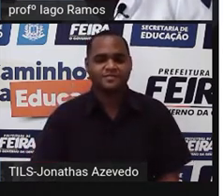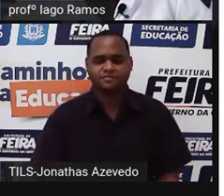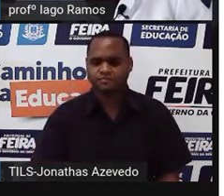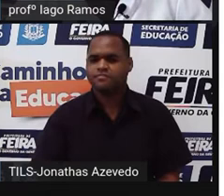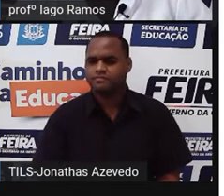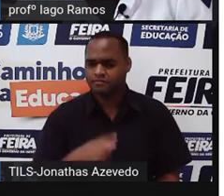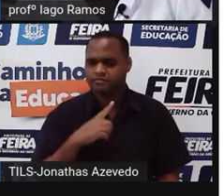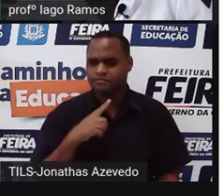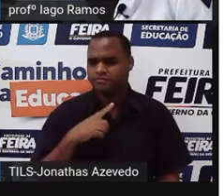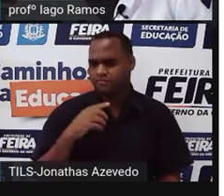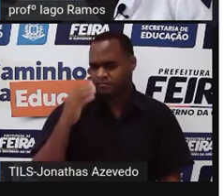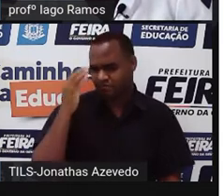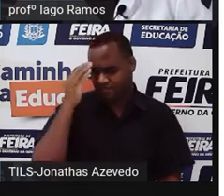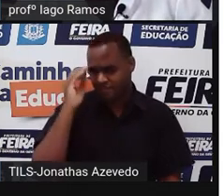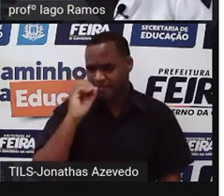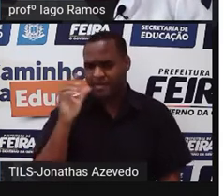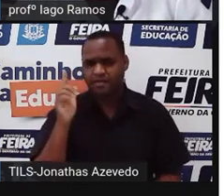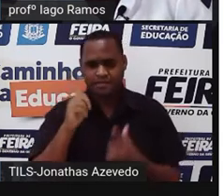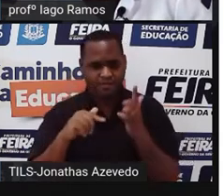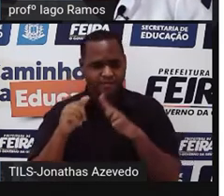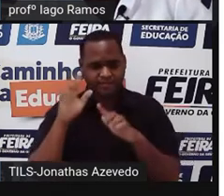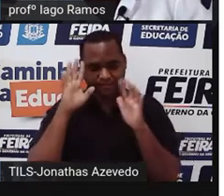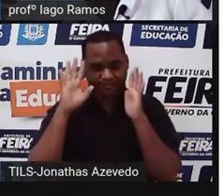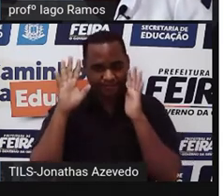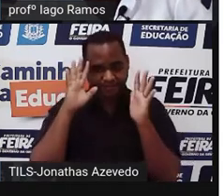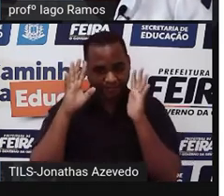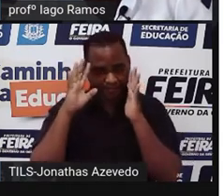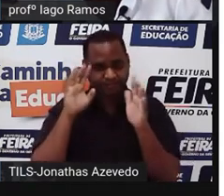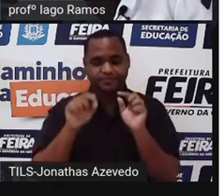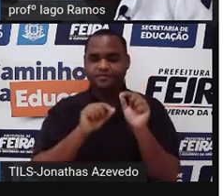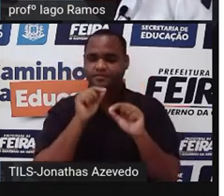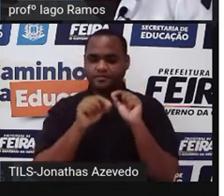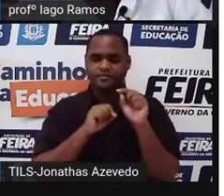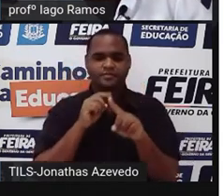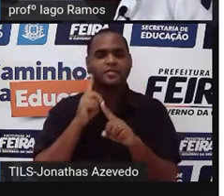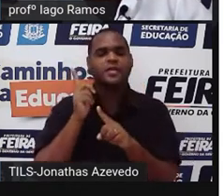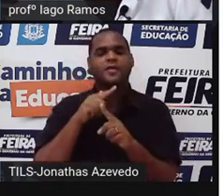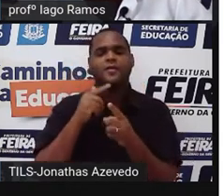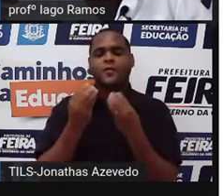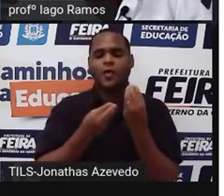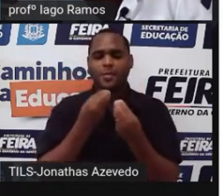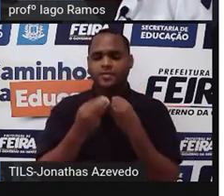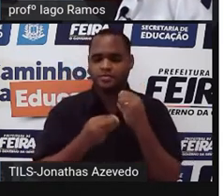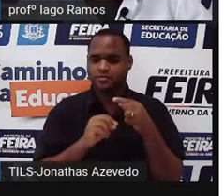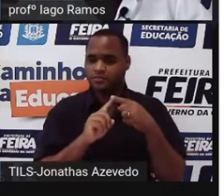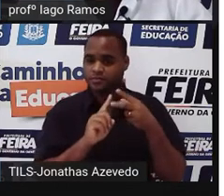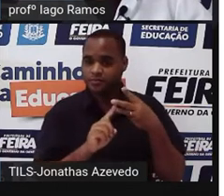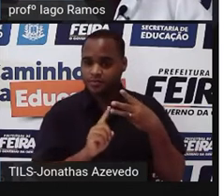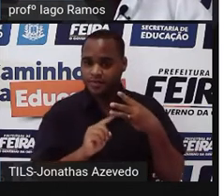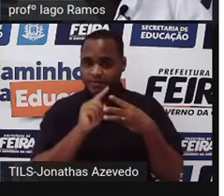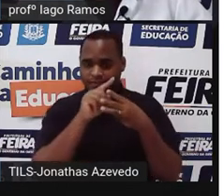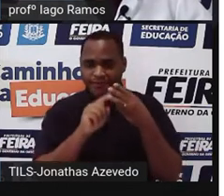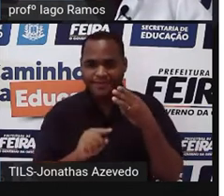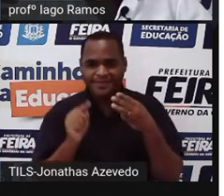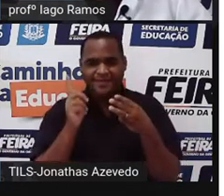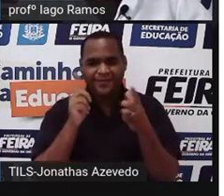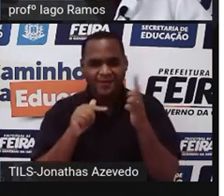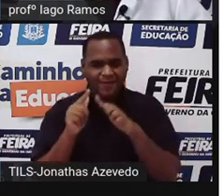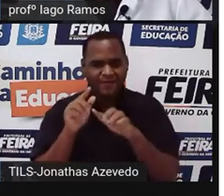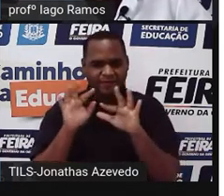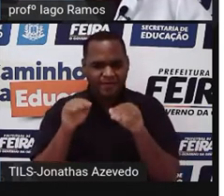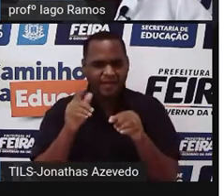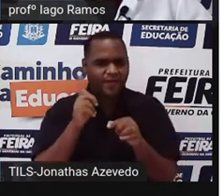Será que você consegue imaginar uma forma de, com esses três quadrados, montar